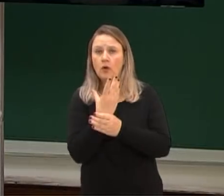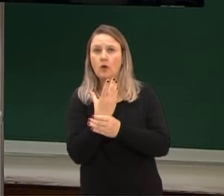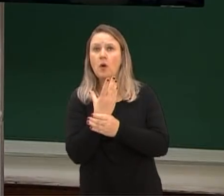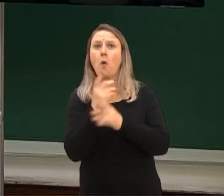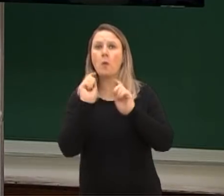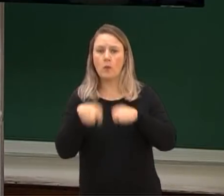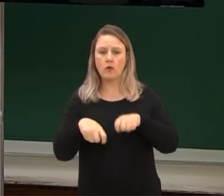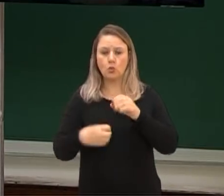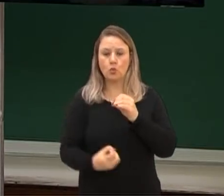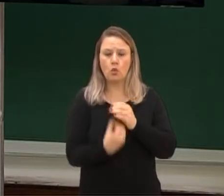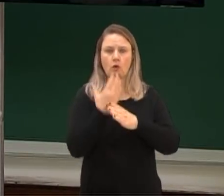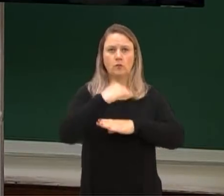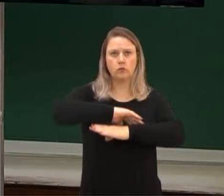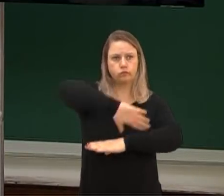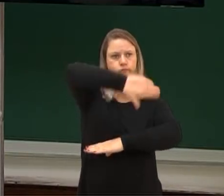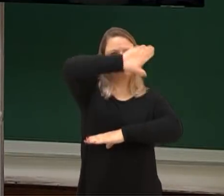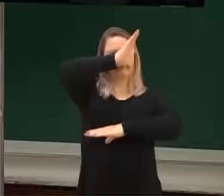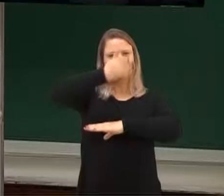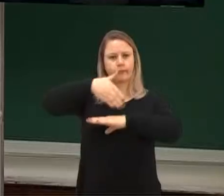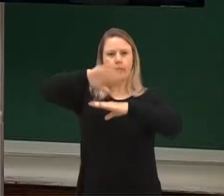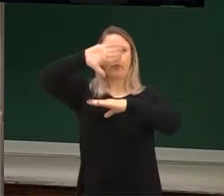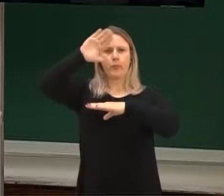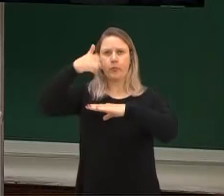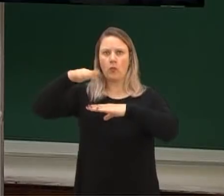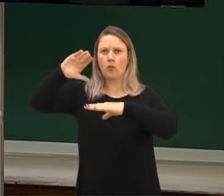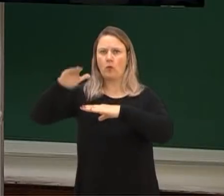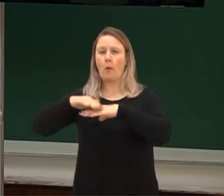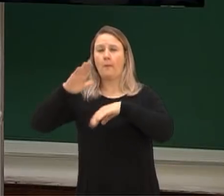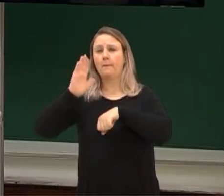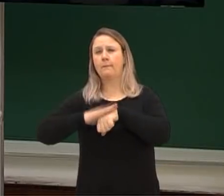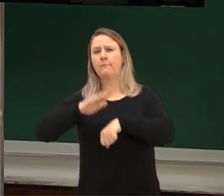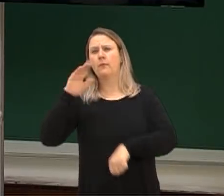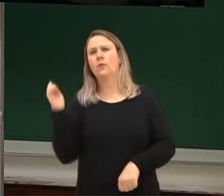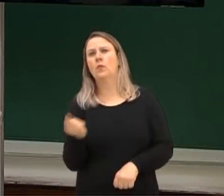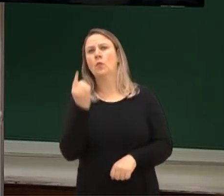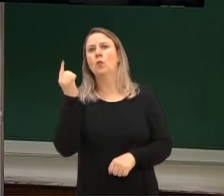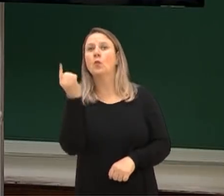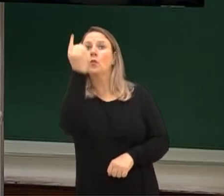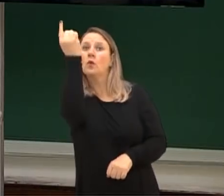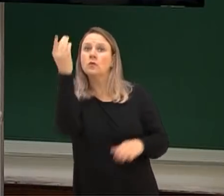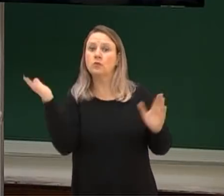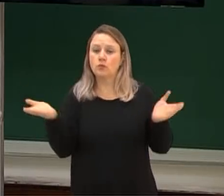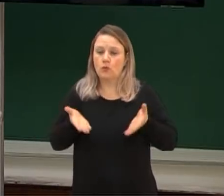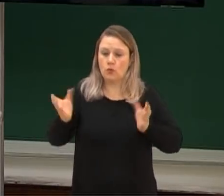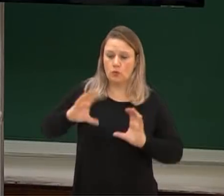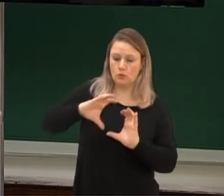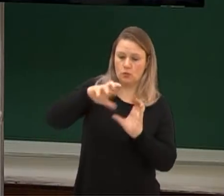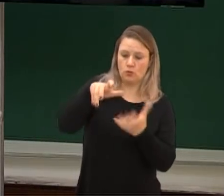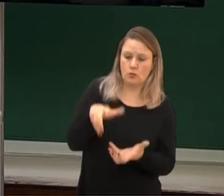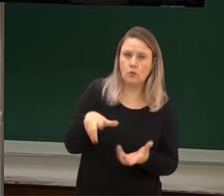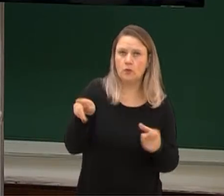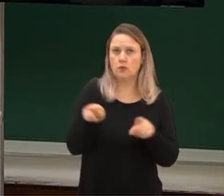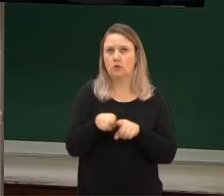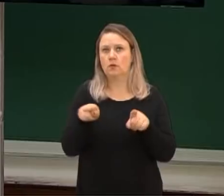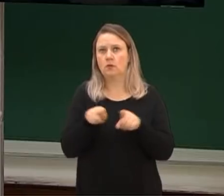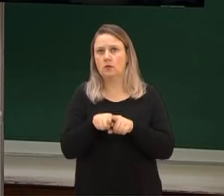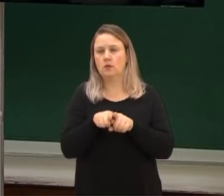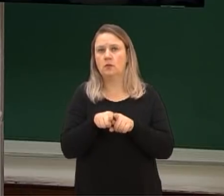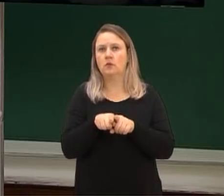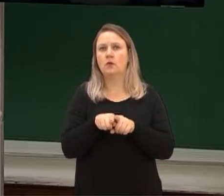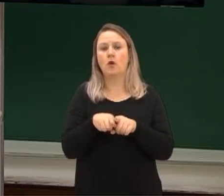cadeias montanhosas. Então, as cadeias montanhosas mais altas do mundo hoje, e mais jovens, a gente chama de